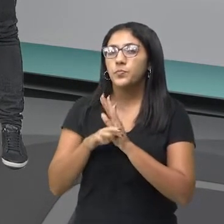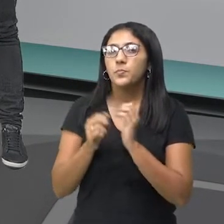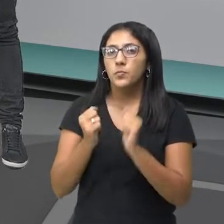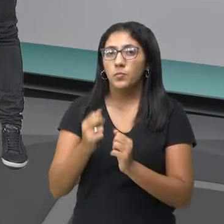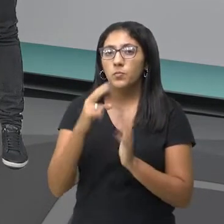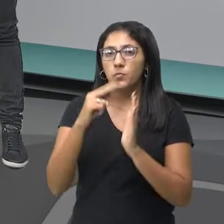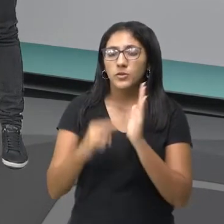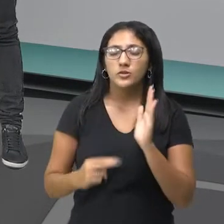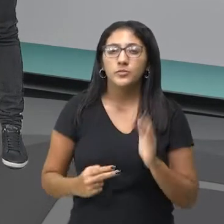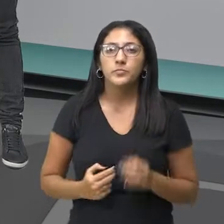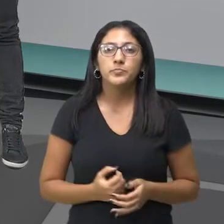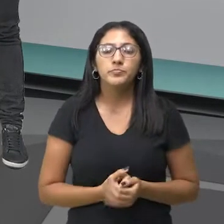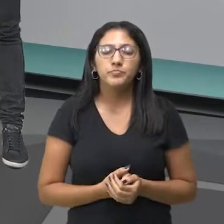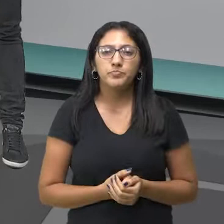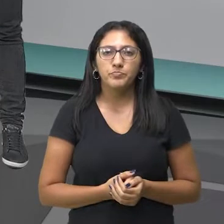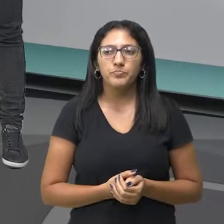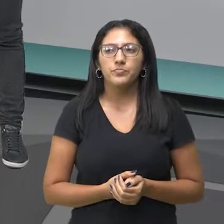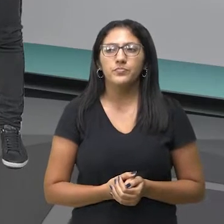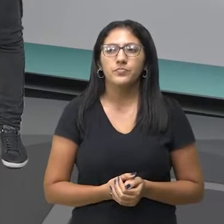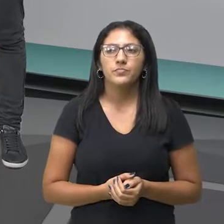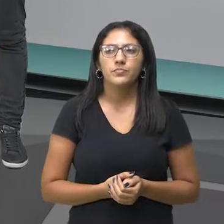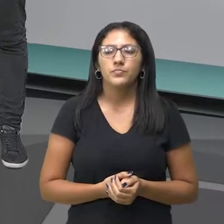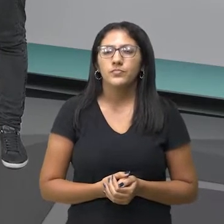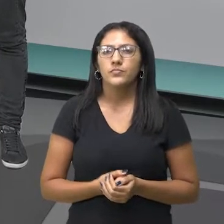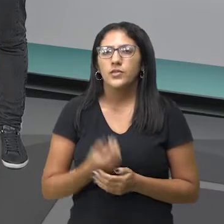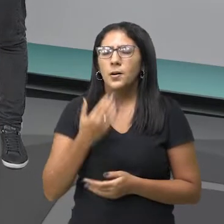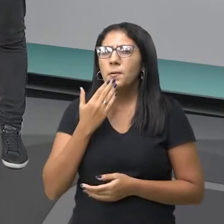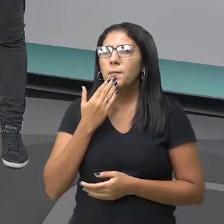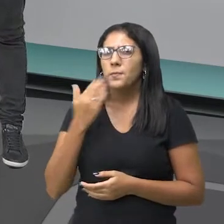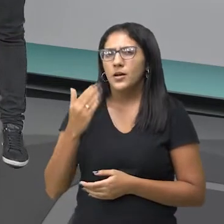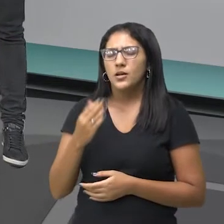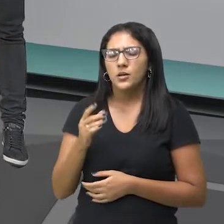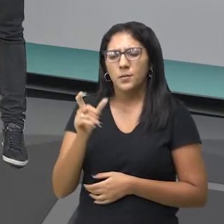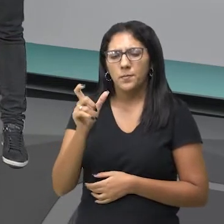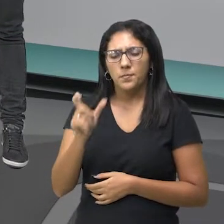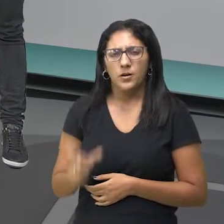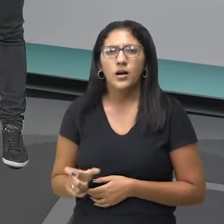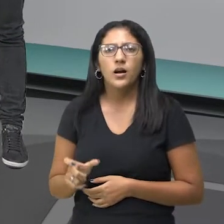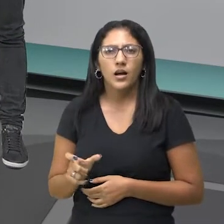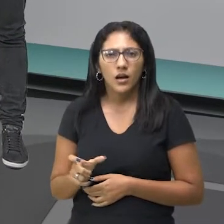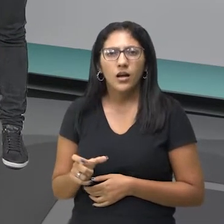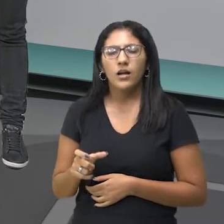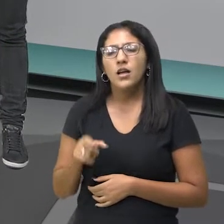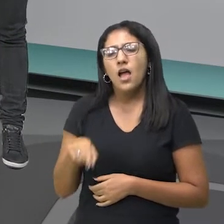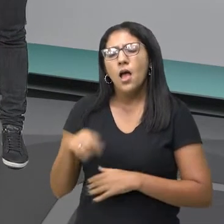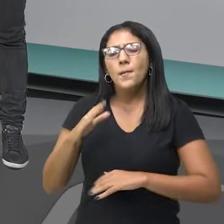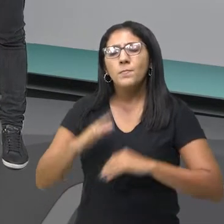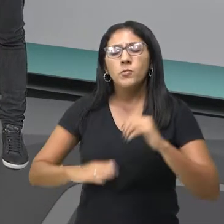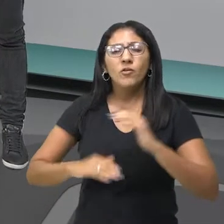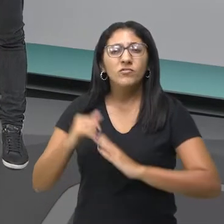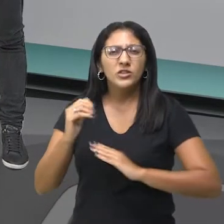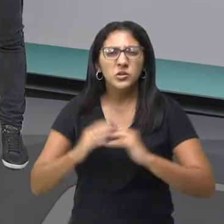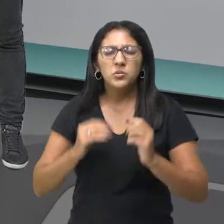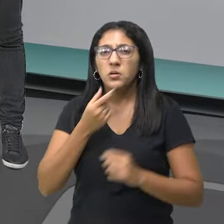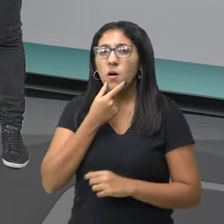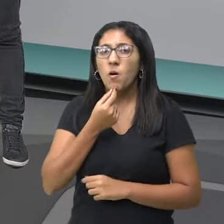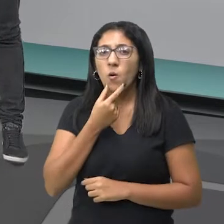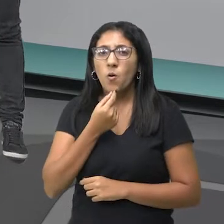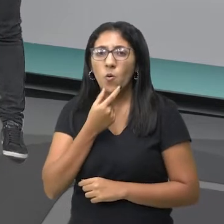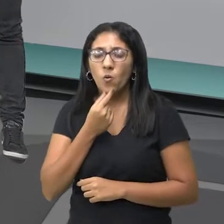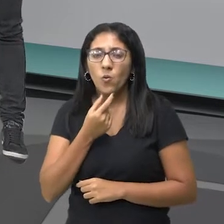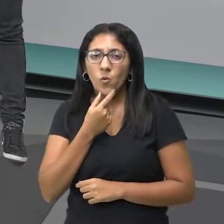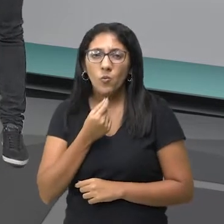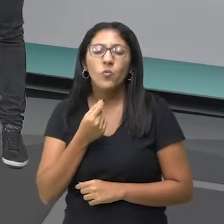A pedido da Super, Marcelo de Oliveira Gonzaga, do Instituto de Biologia da Universidade Federal